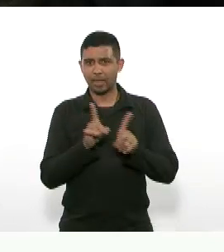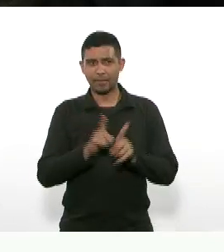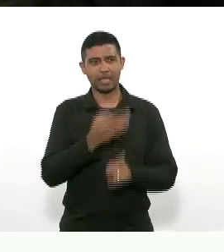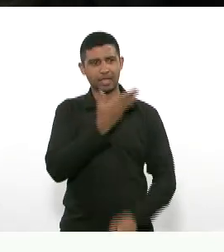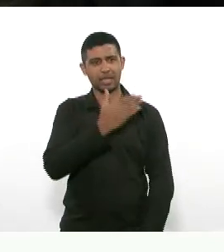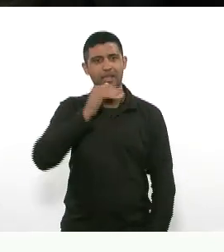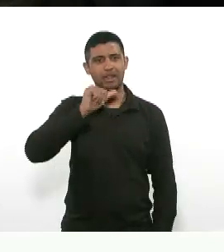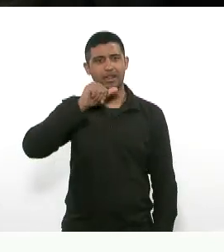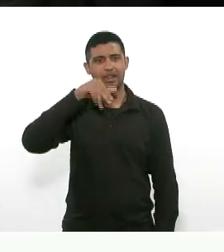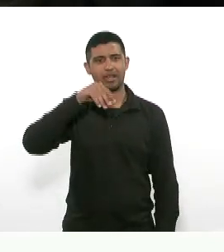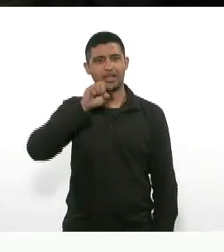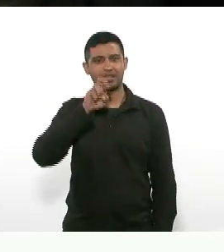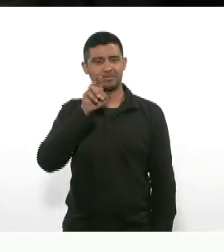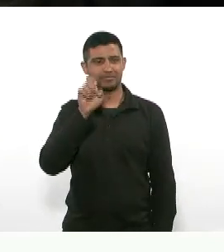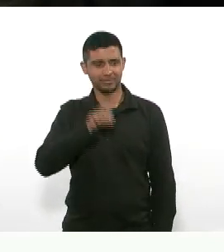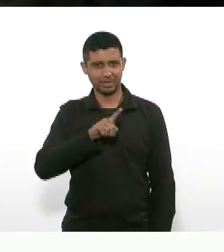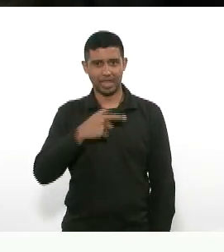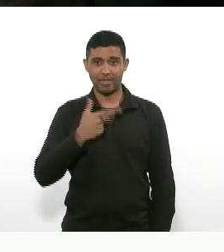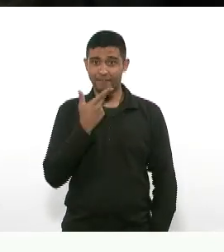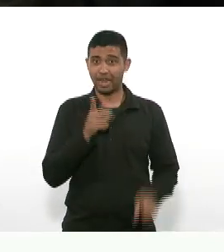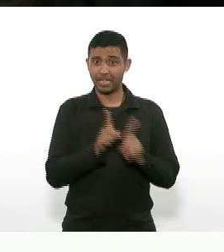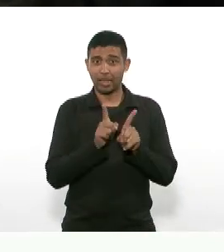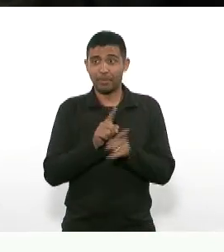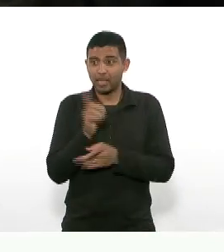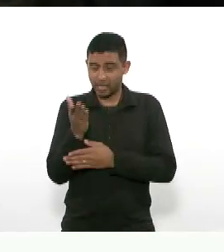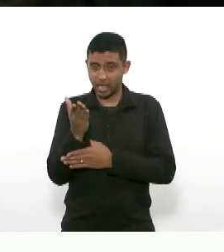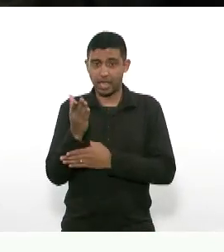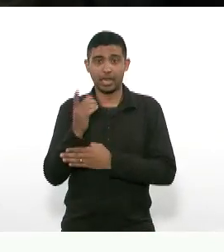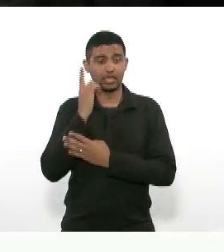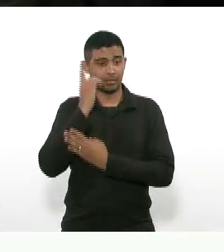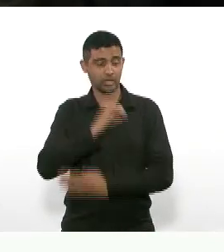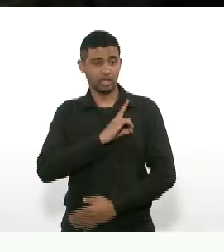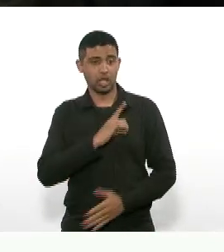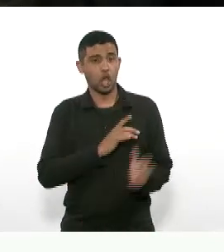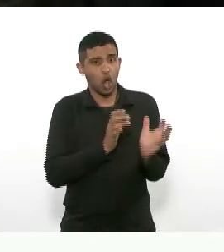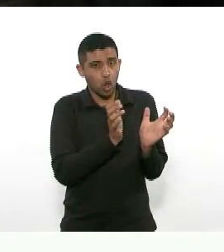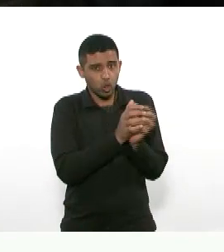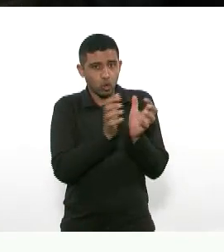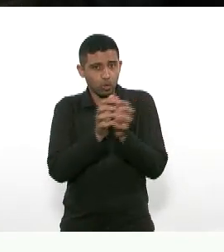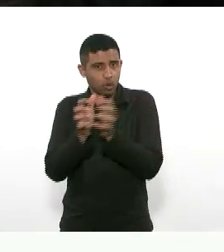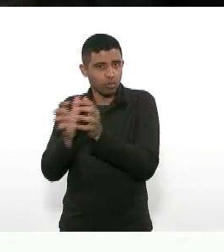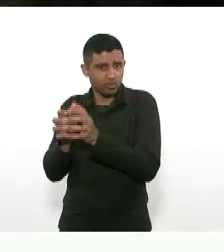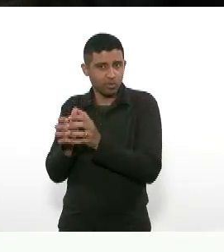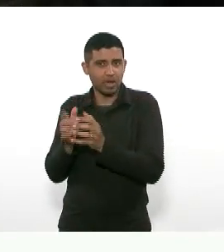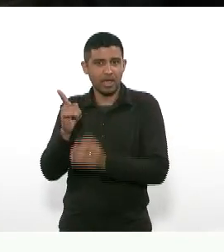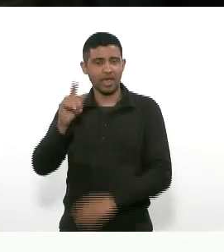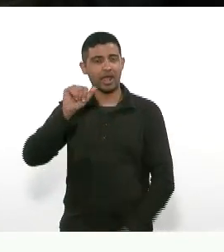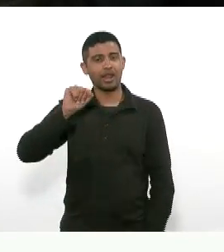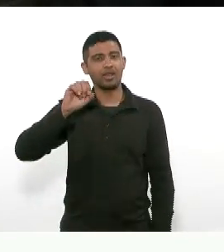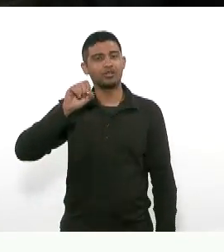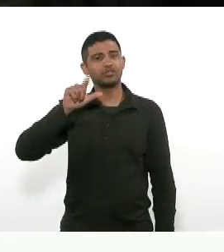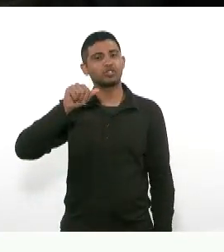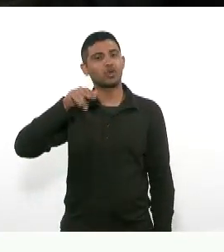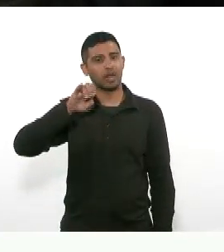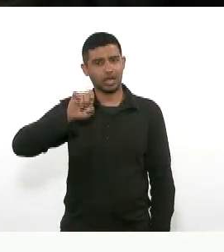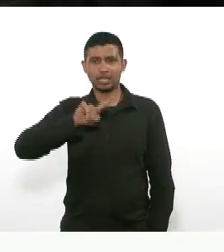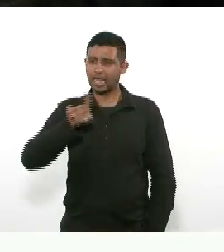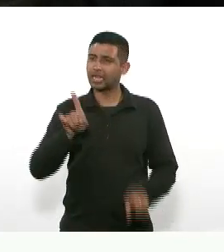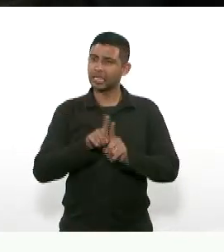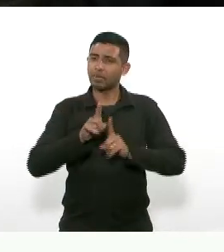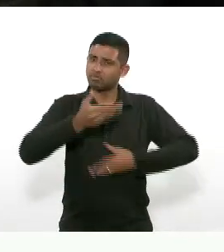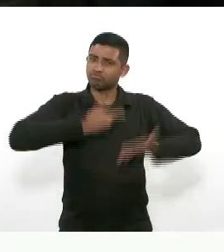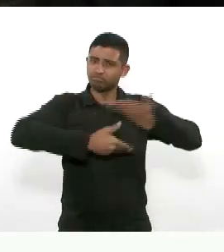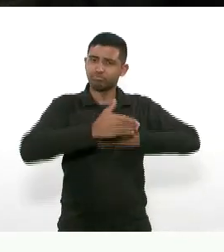Também queria dizer que nesses grupos que foi citado pela deputada Marta Rocha, a doutora Somani também participou em um dos grupos. A